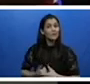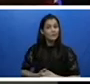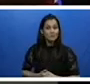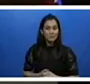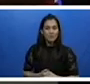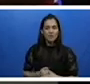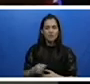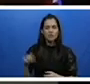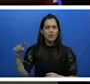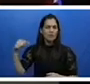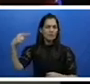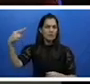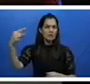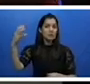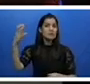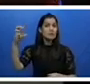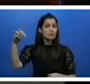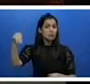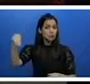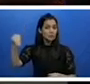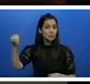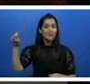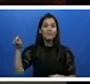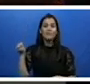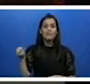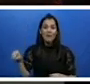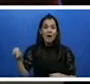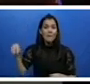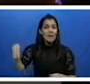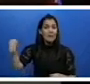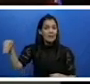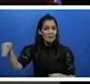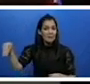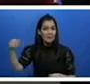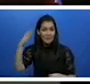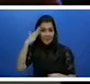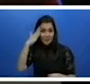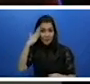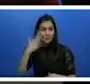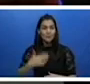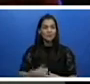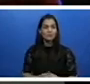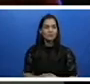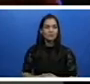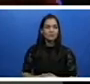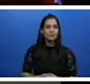em centímetros e aqui em milímetros. 5 centímetros inteiros, ó,